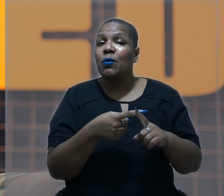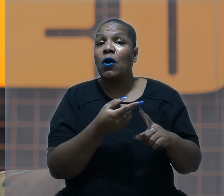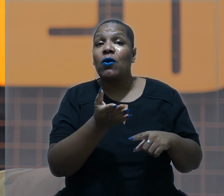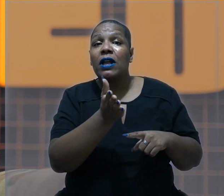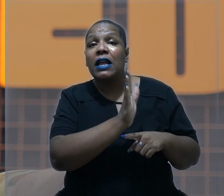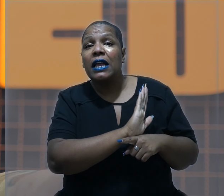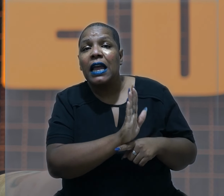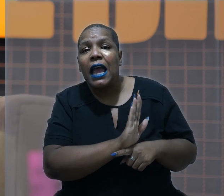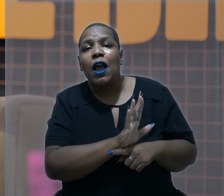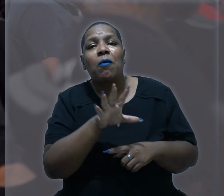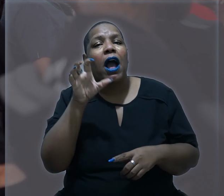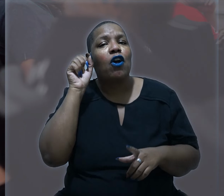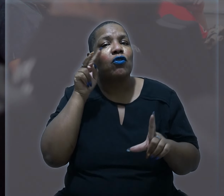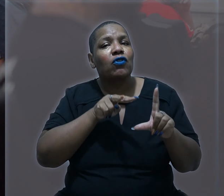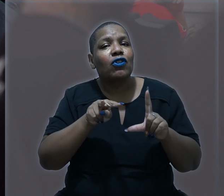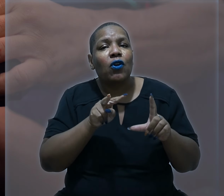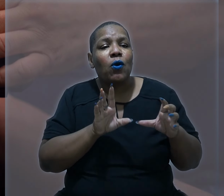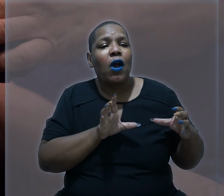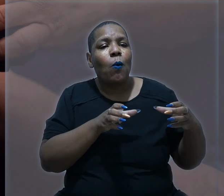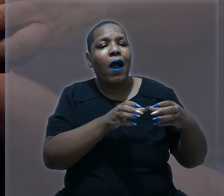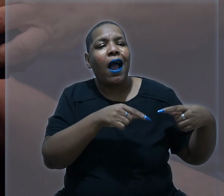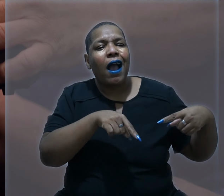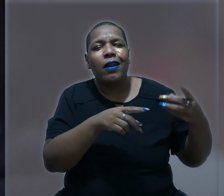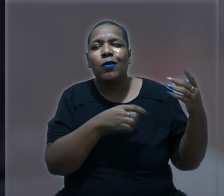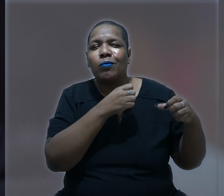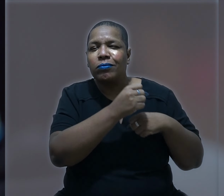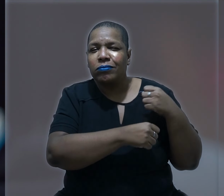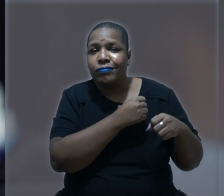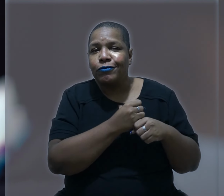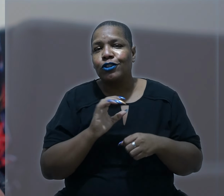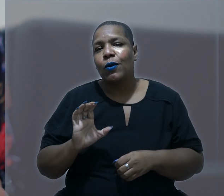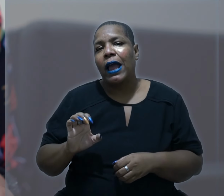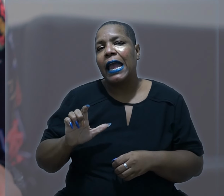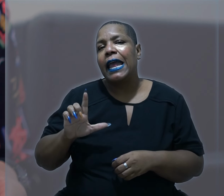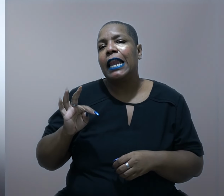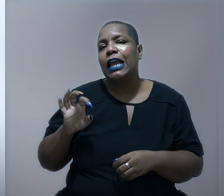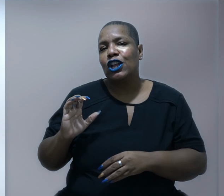audiovisual, por muitos anos, uma área de uma elite, não?